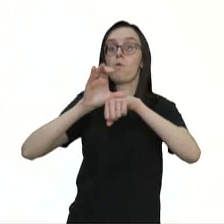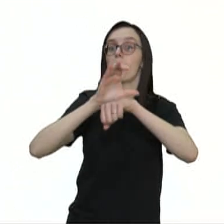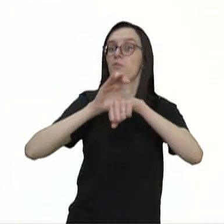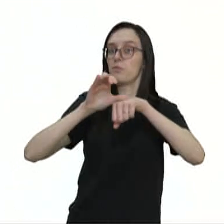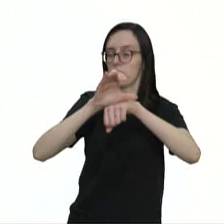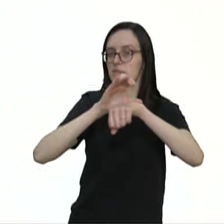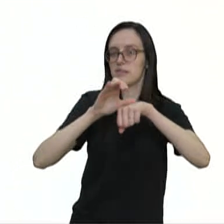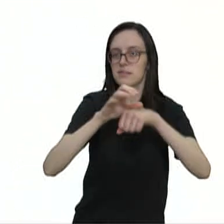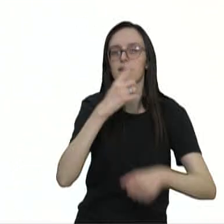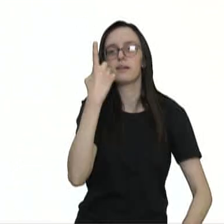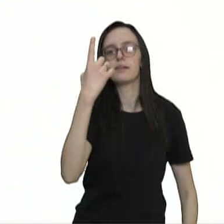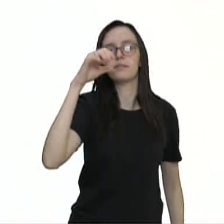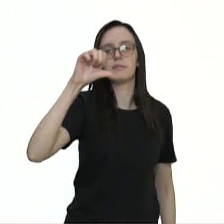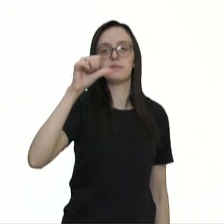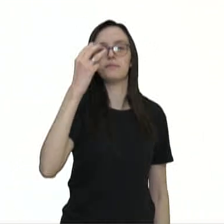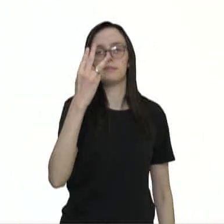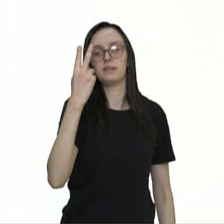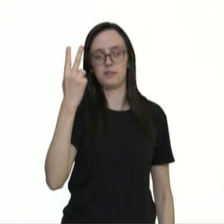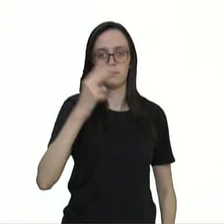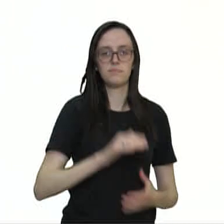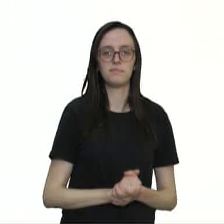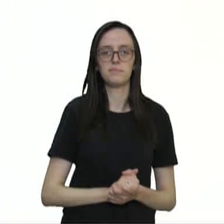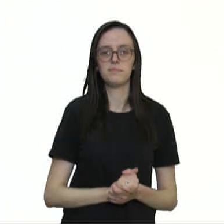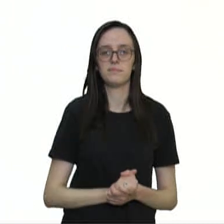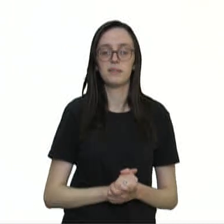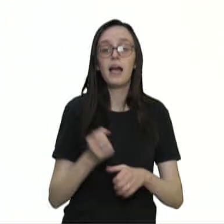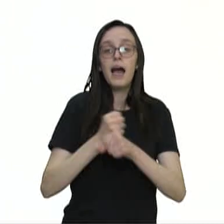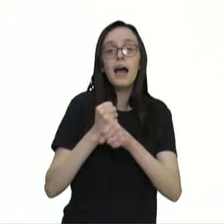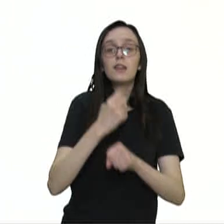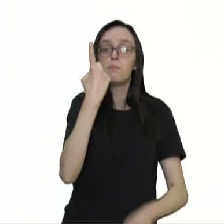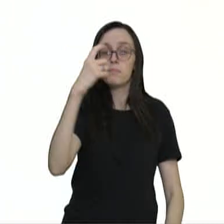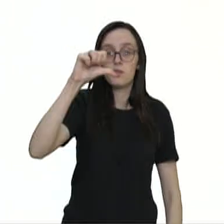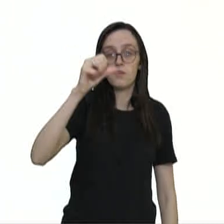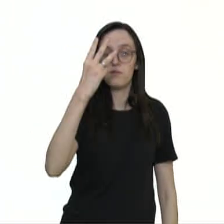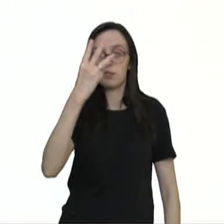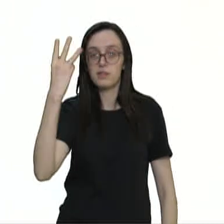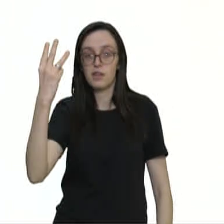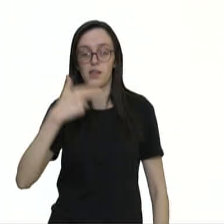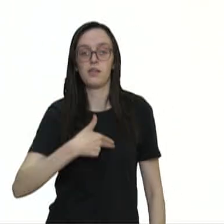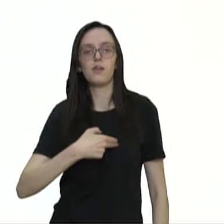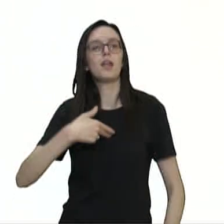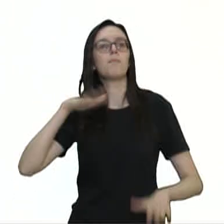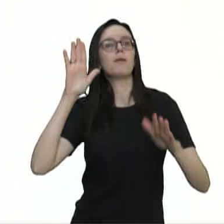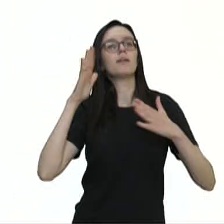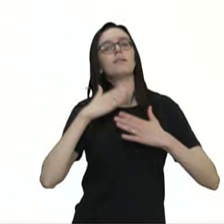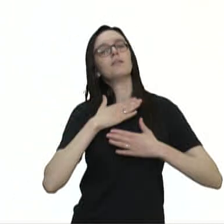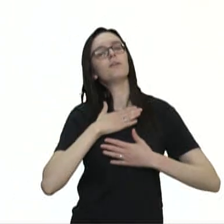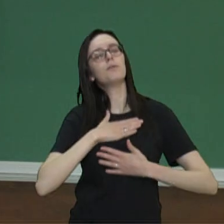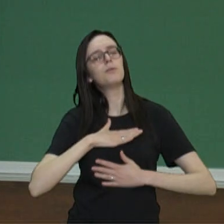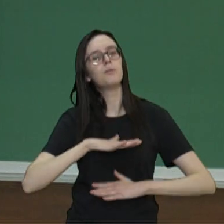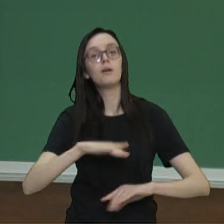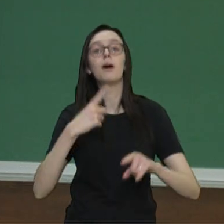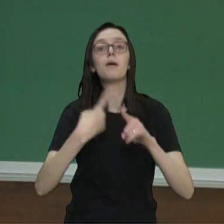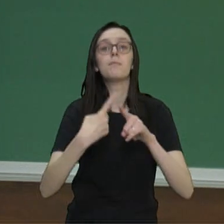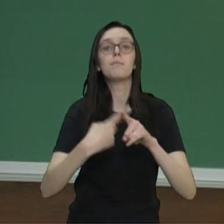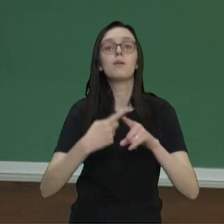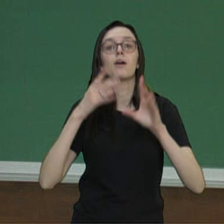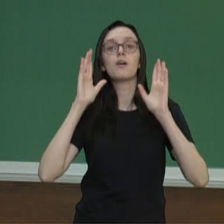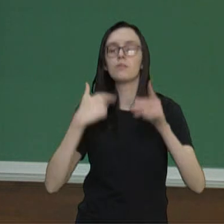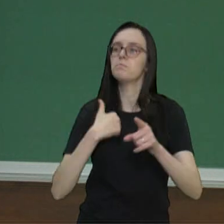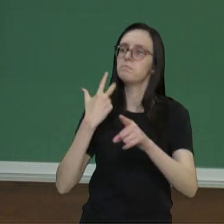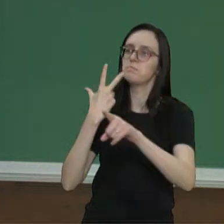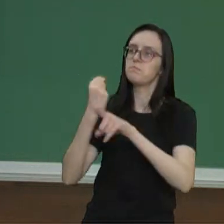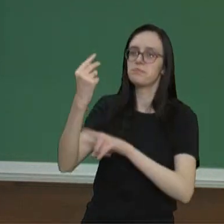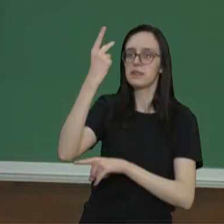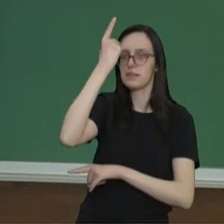Constitucionalista de 1932. Em 1933, o Getúlio já está suave. Por quê? Ele venceu São